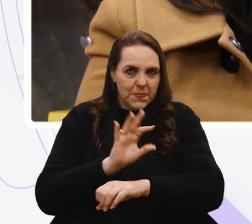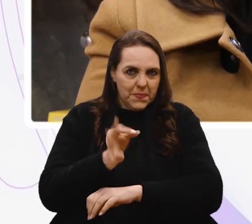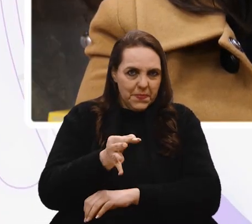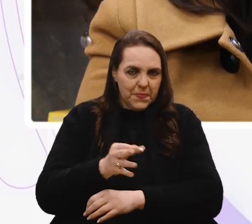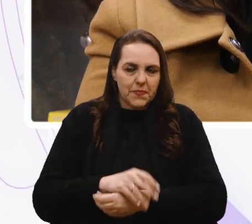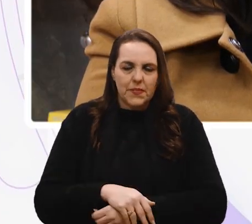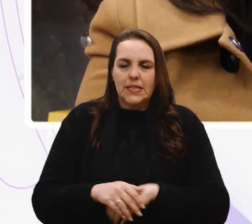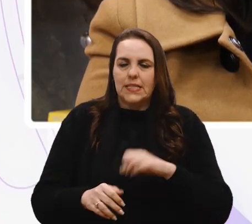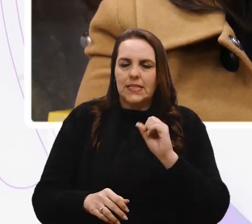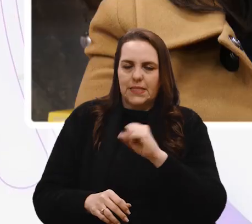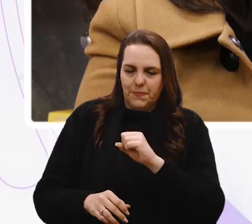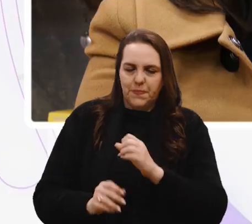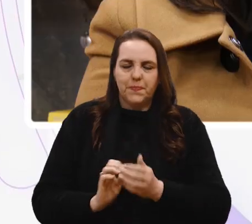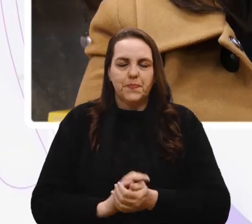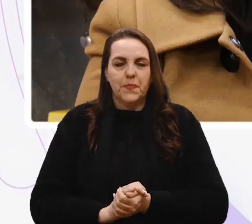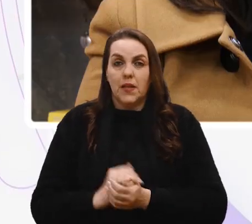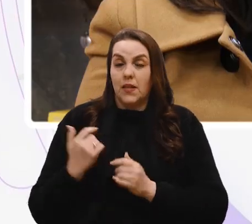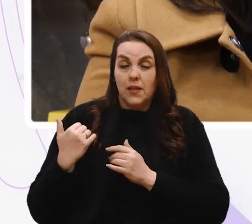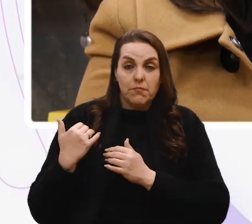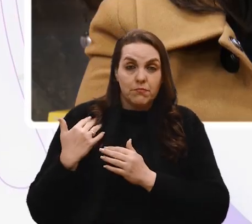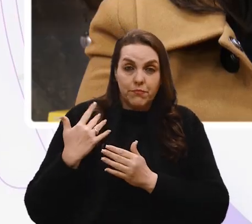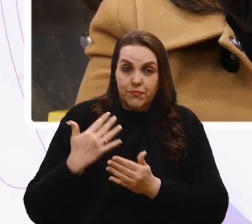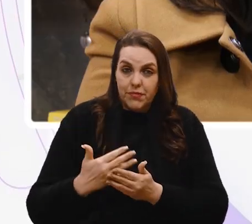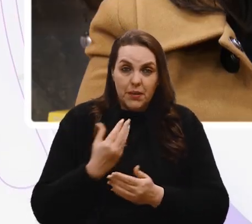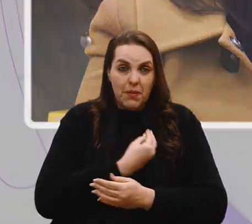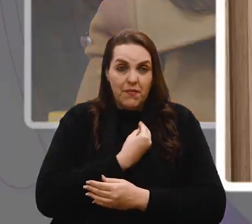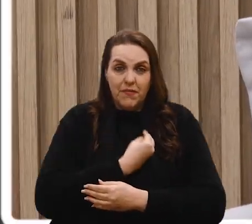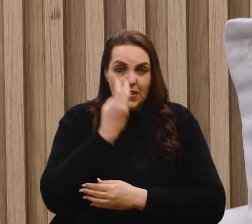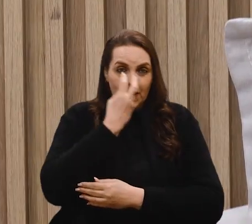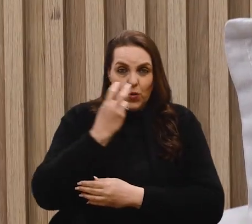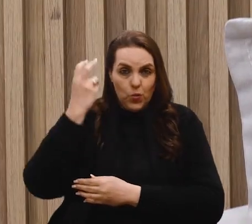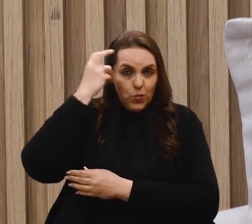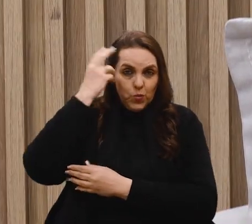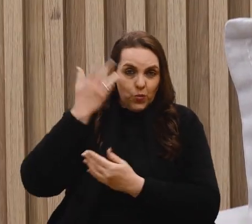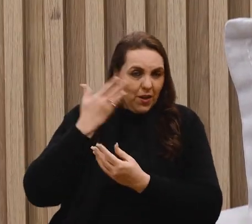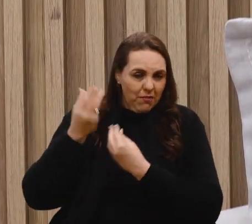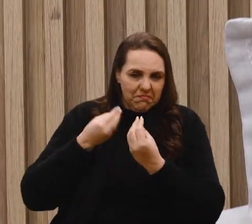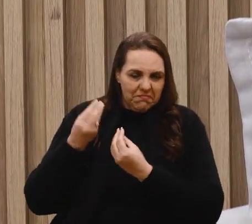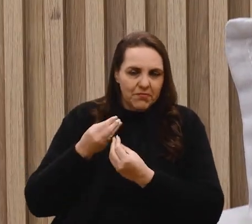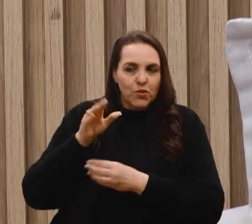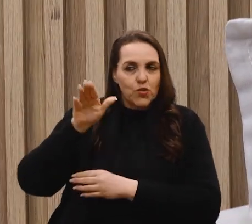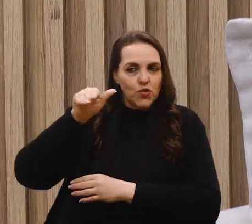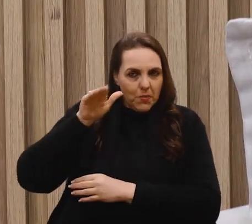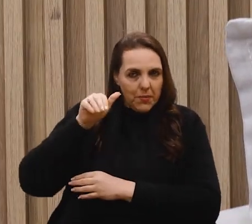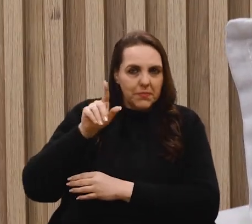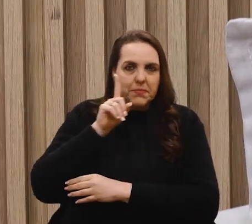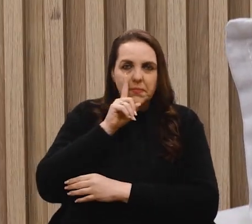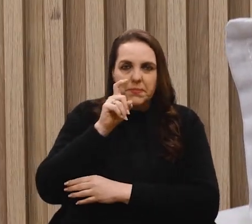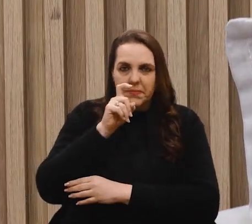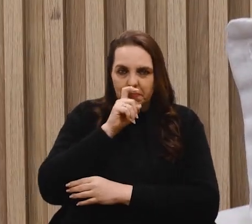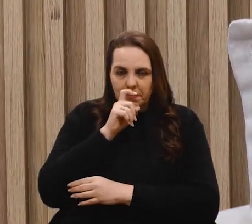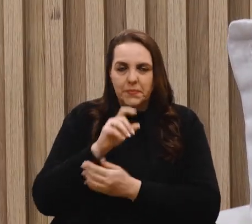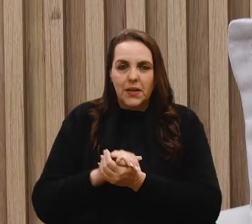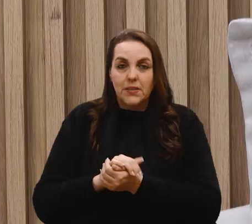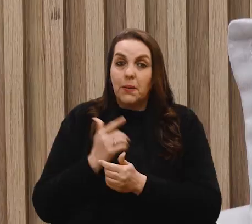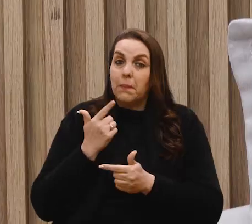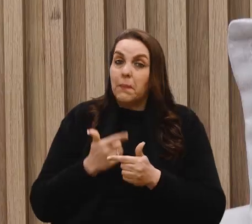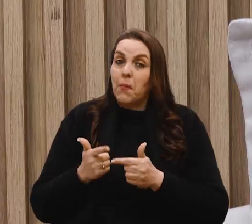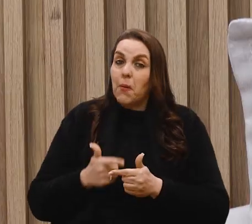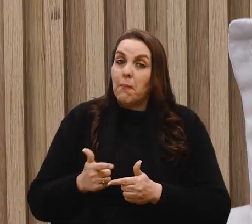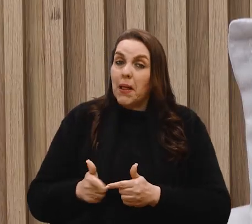na trajetória da vida cultural, a gente sempre chama os pais para quando tem